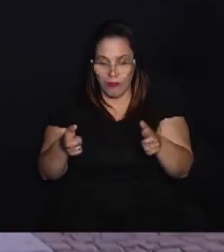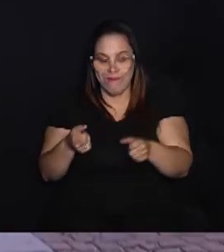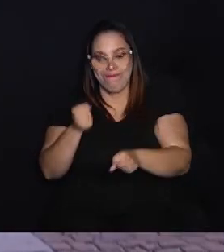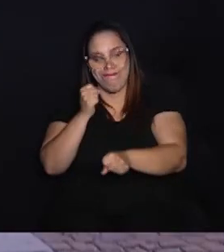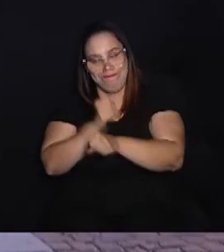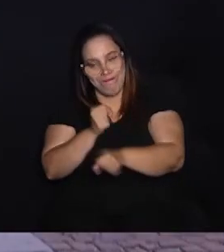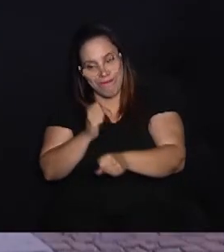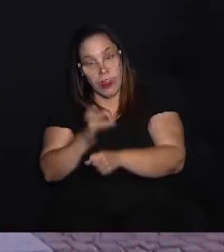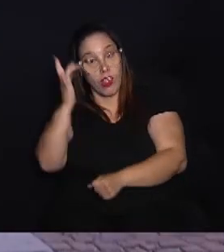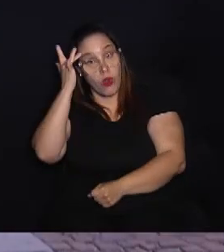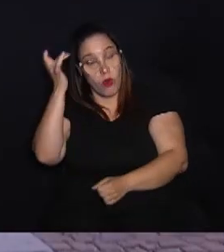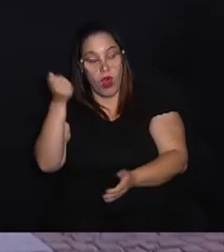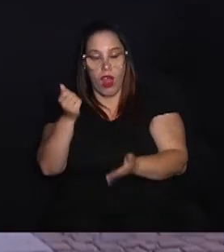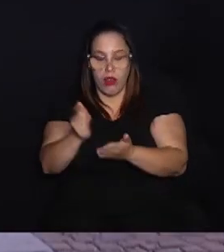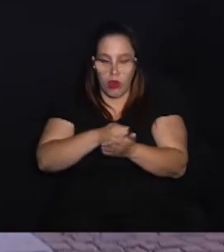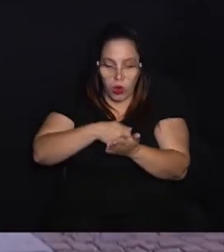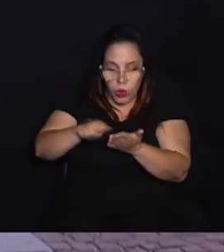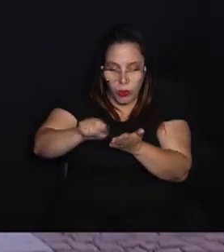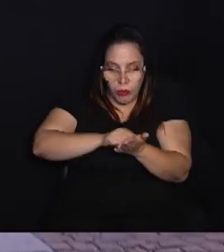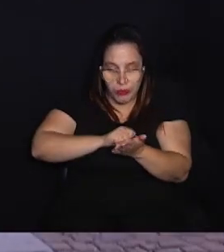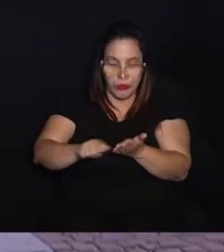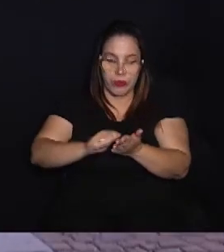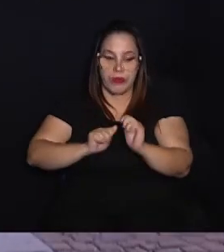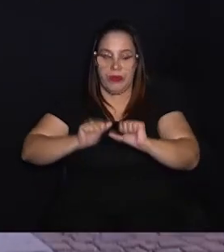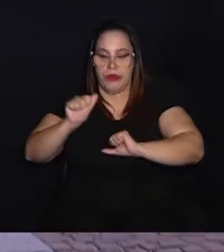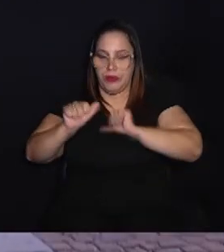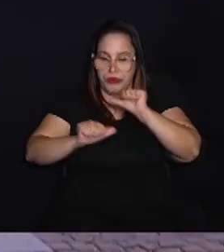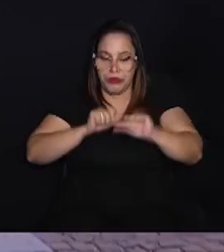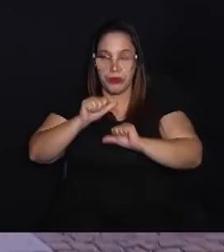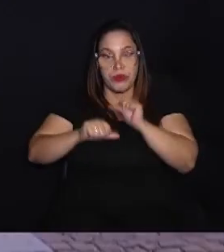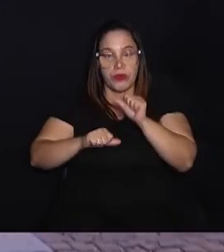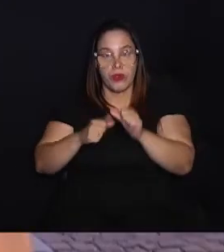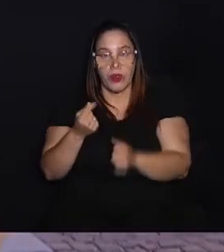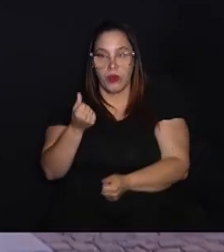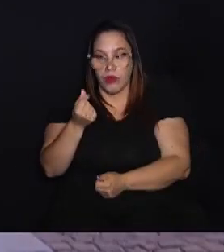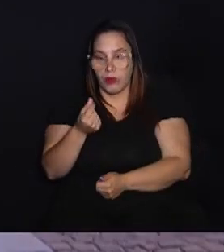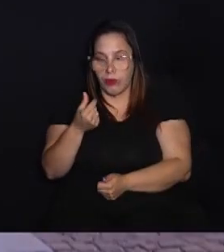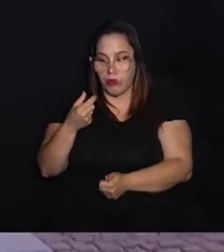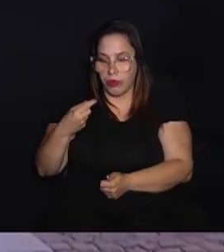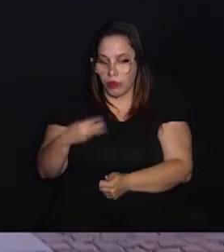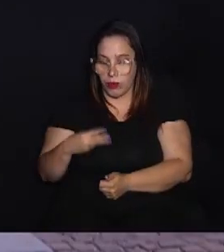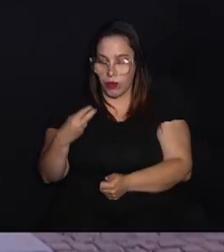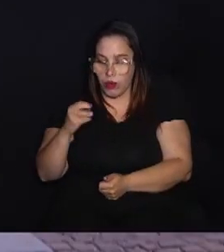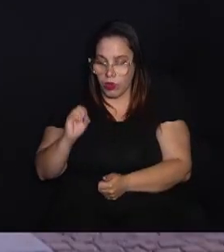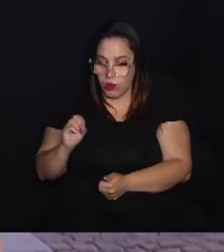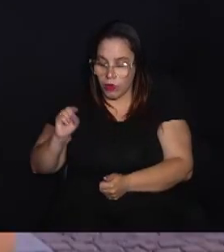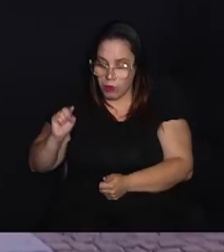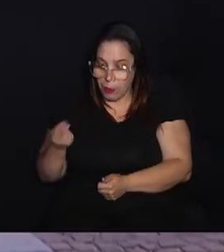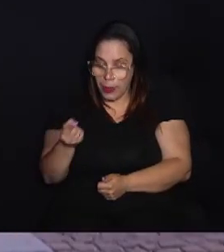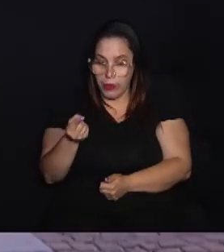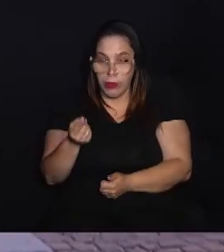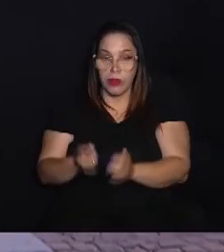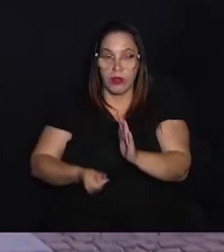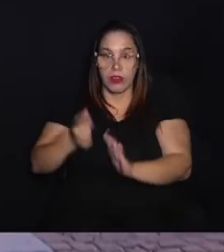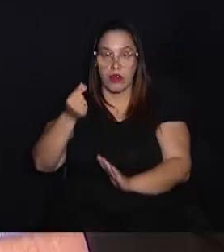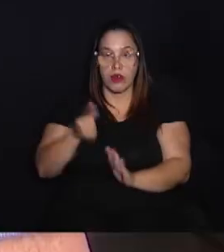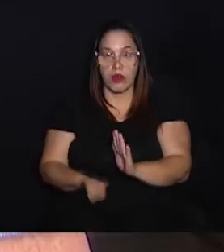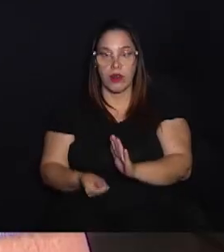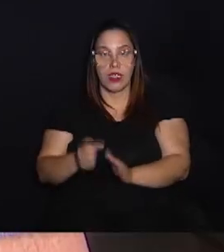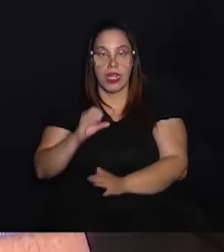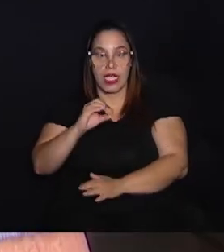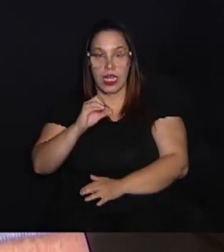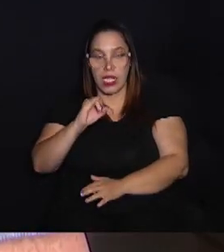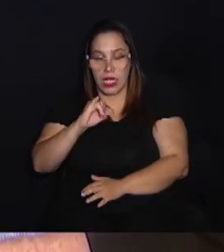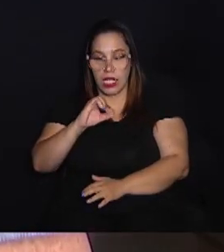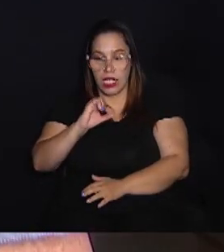e fácil manutenção. Toda essa troca gerou um custo de R$220 mil financiados pela SIC. A